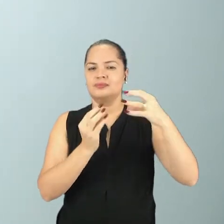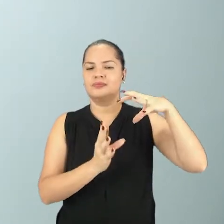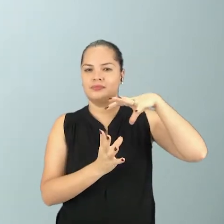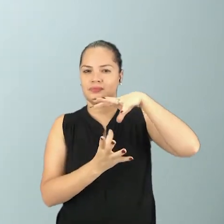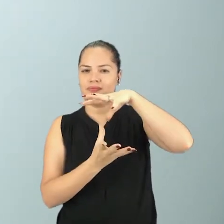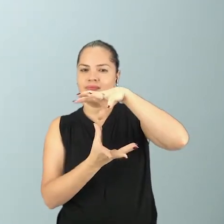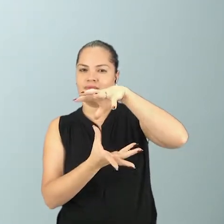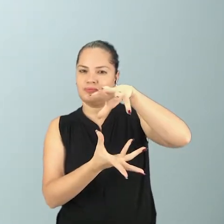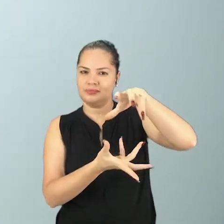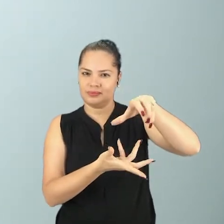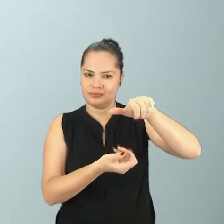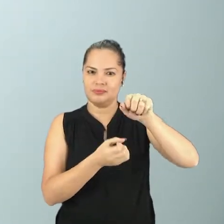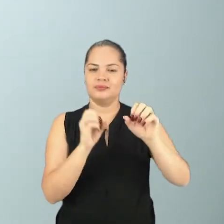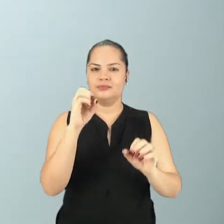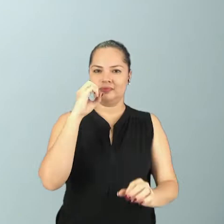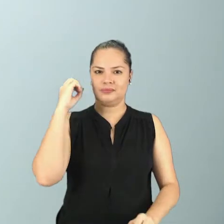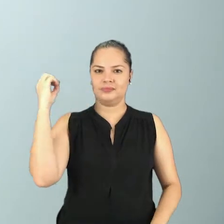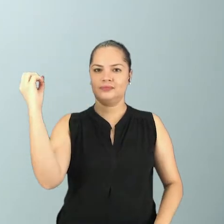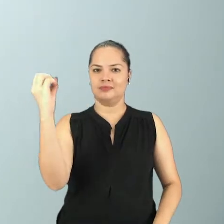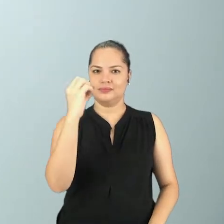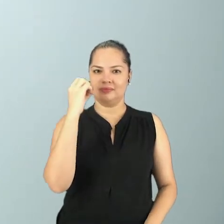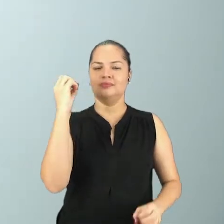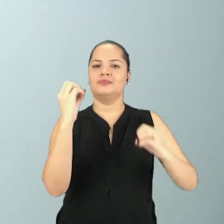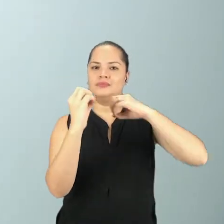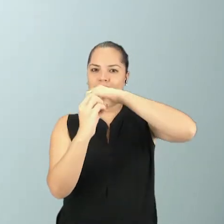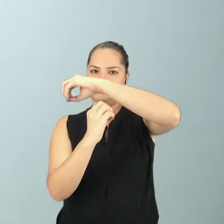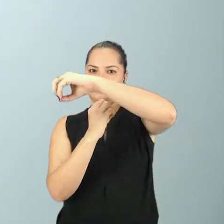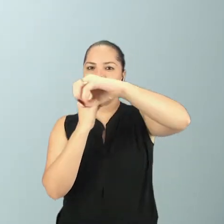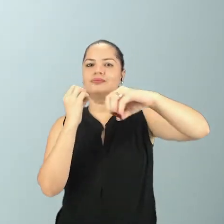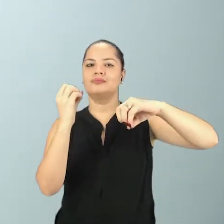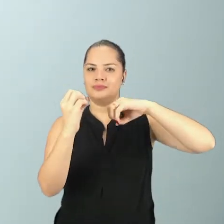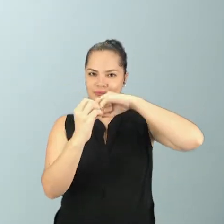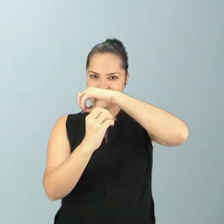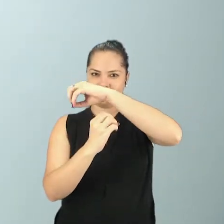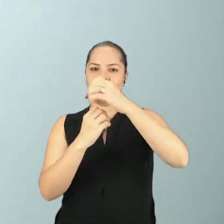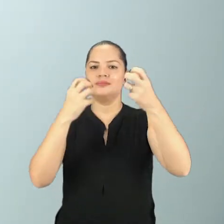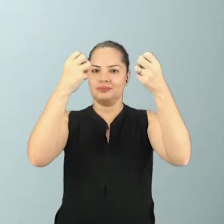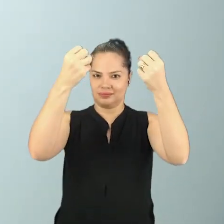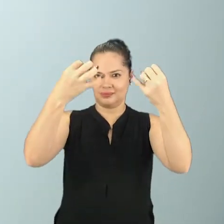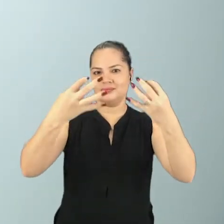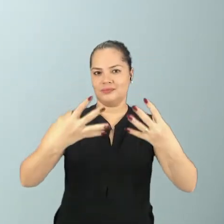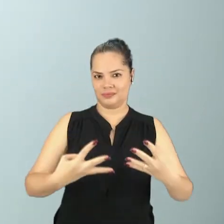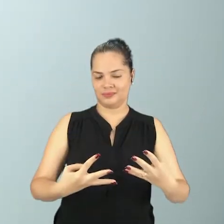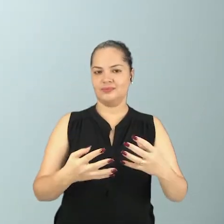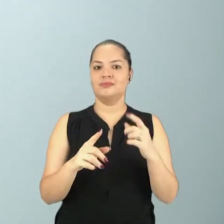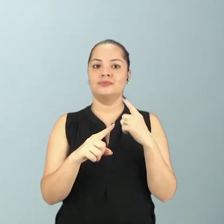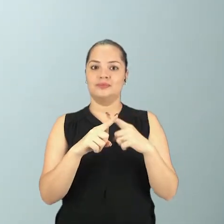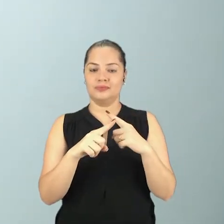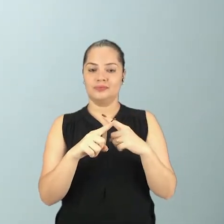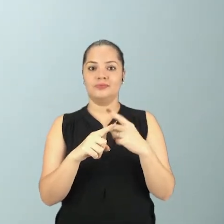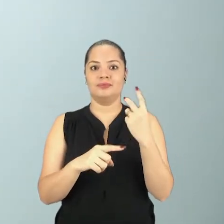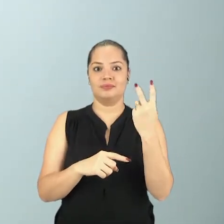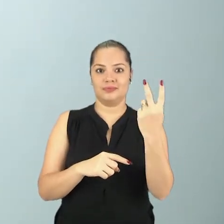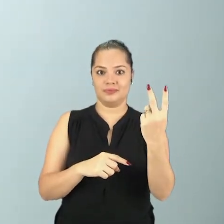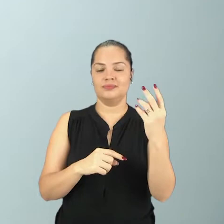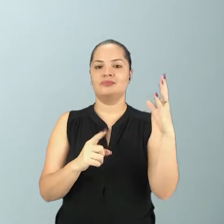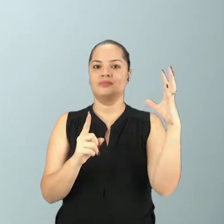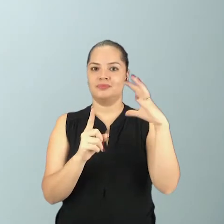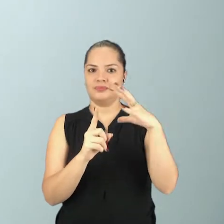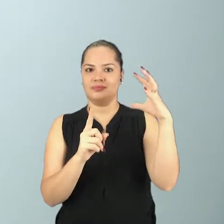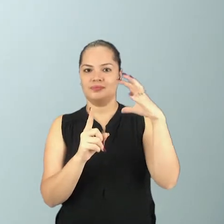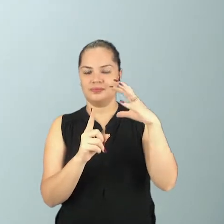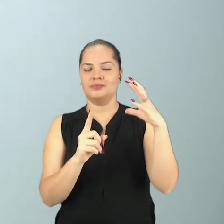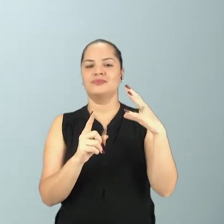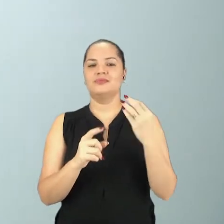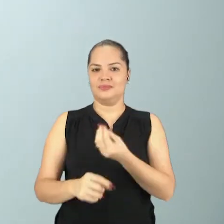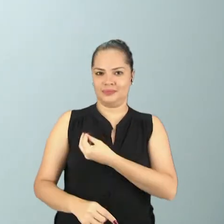Terra realiza, rotação e translação. Eu vou sempre estar batendo nesse ponto da rotação e translação, porque são dois movimentos que influenciam muito o nosso